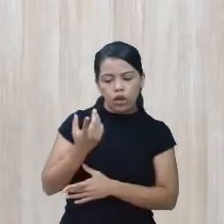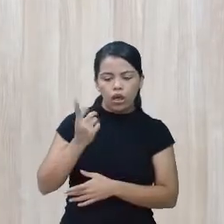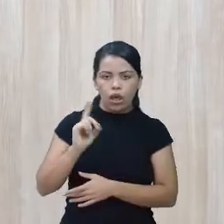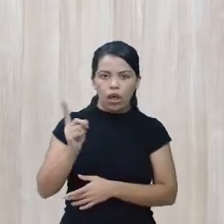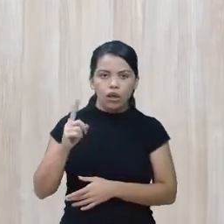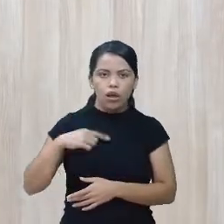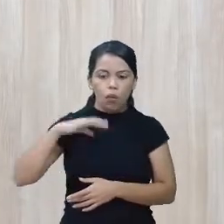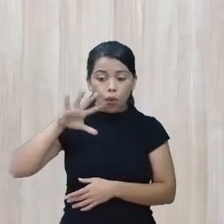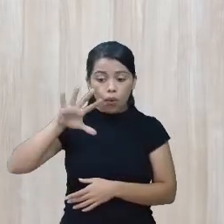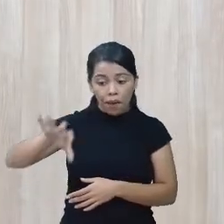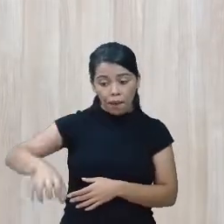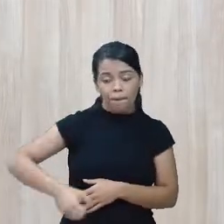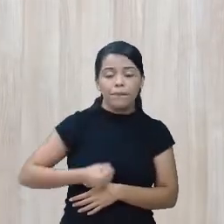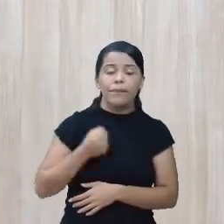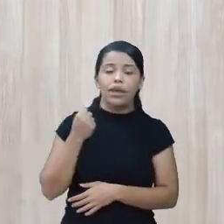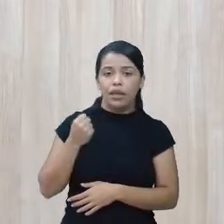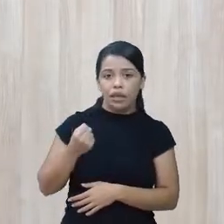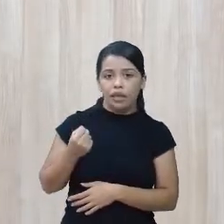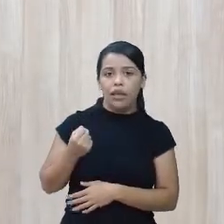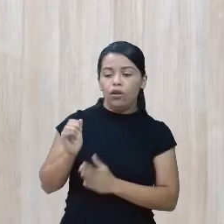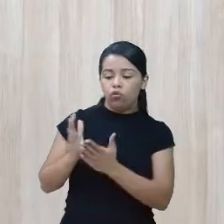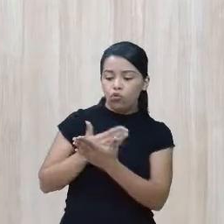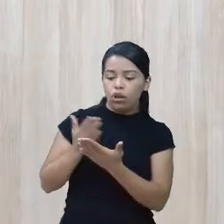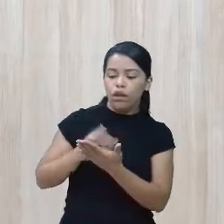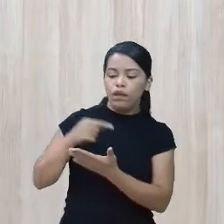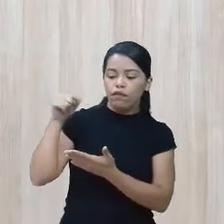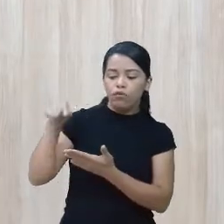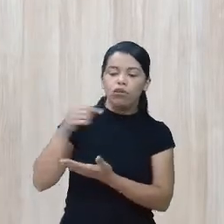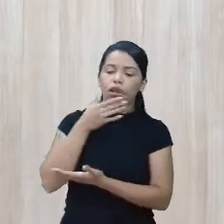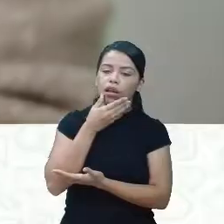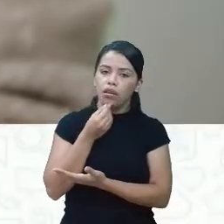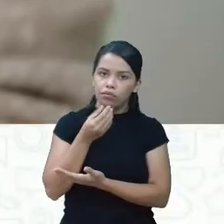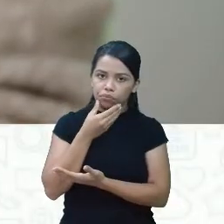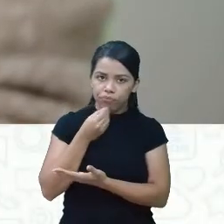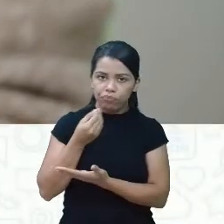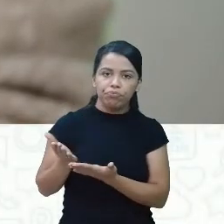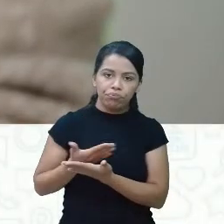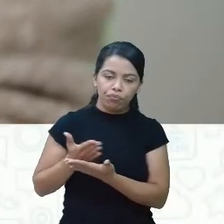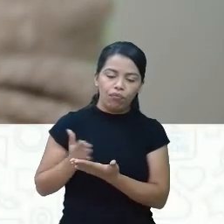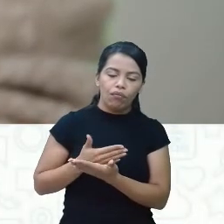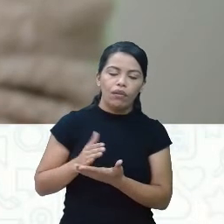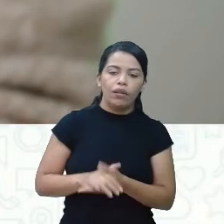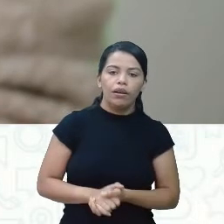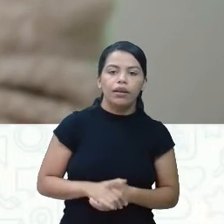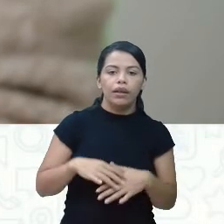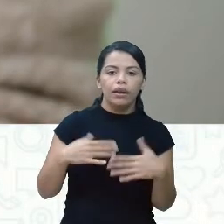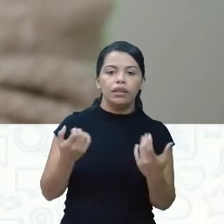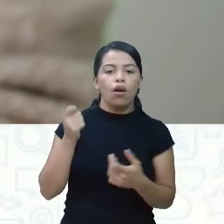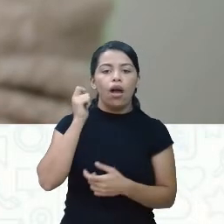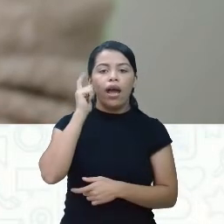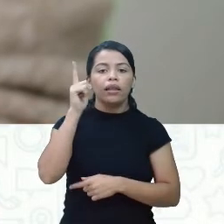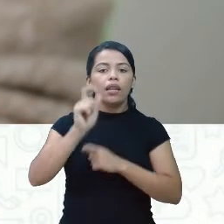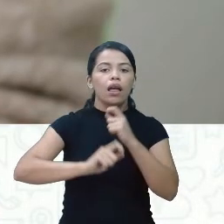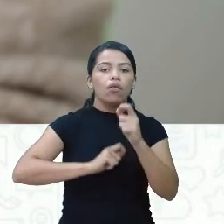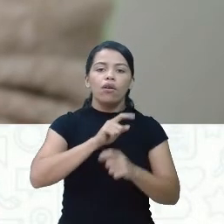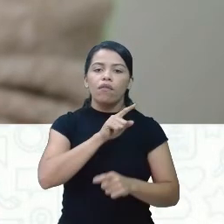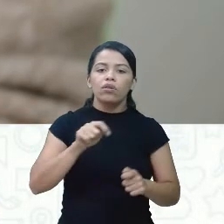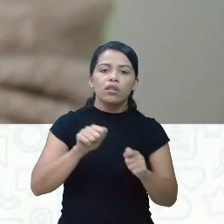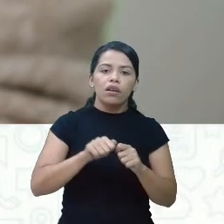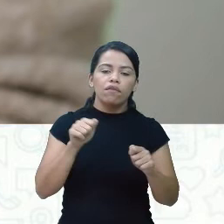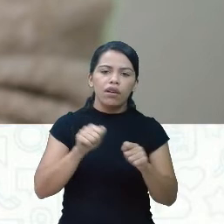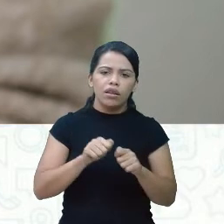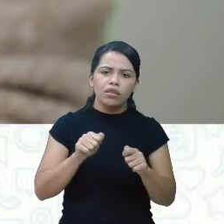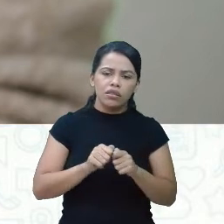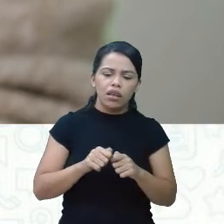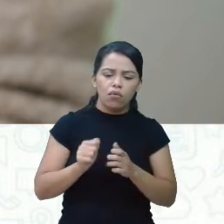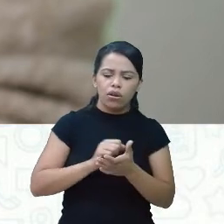sugestão do Murray Schafer, do livro dele. E vamos ver, a ideia é você fazer um trabalhinho de